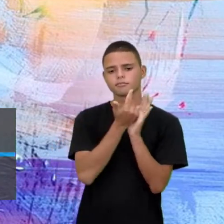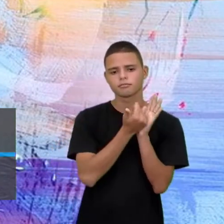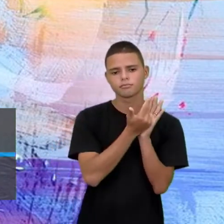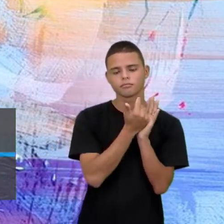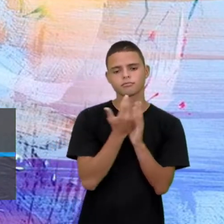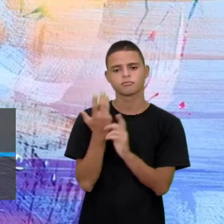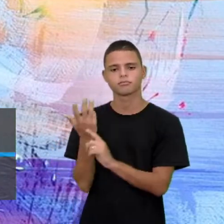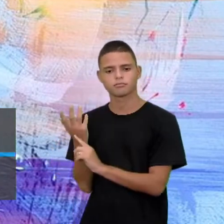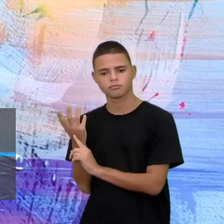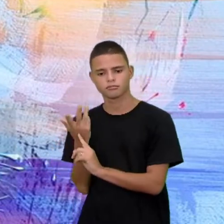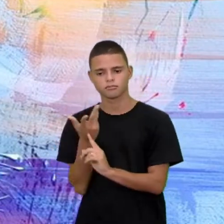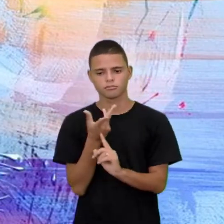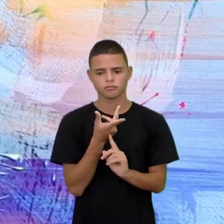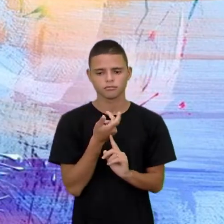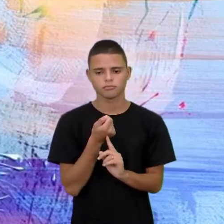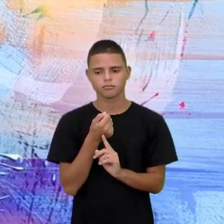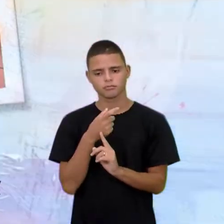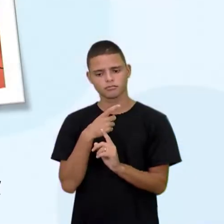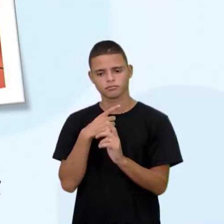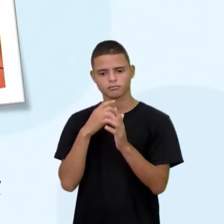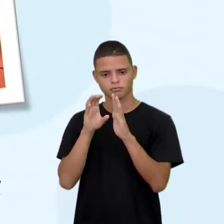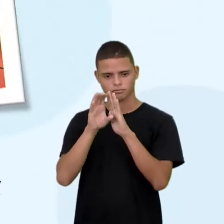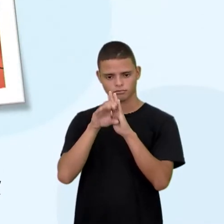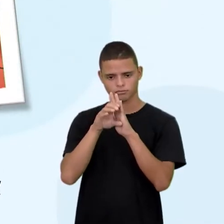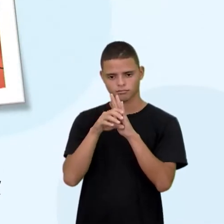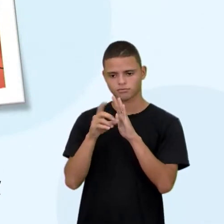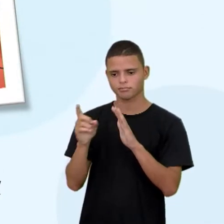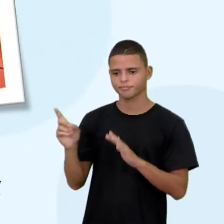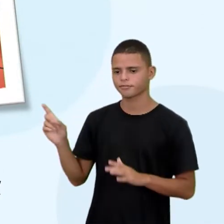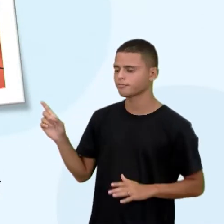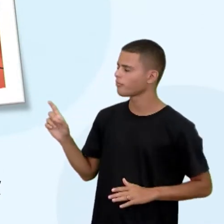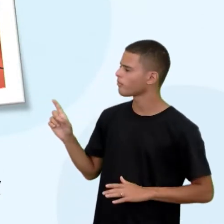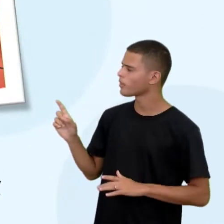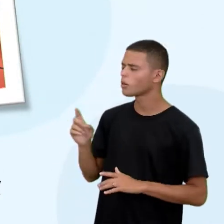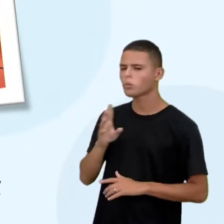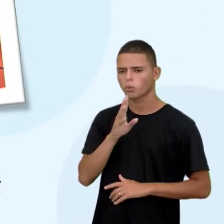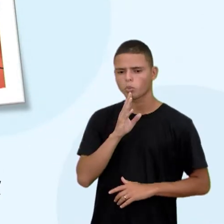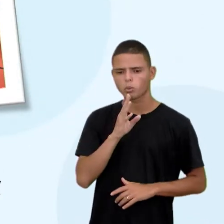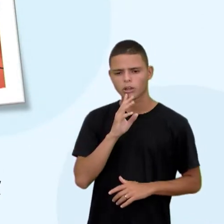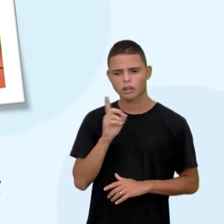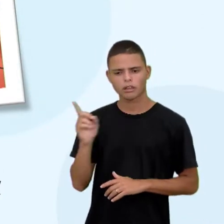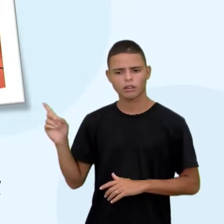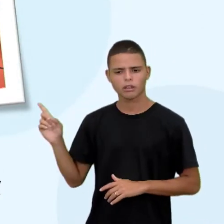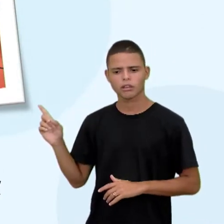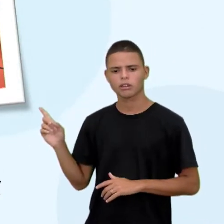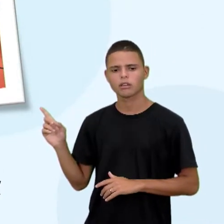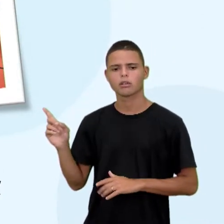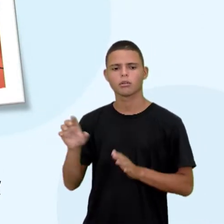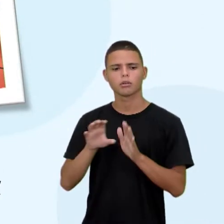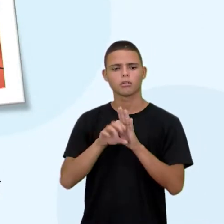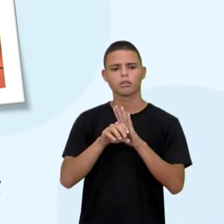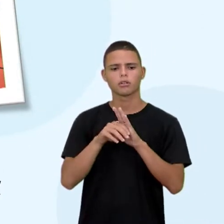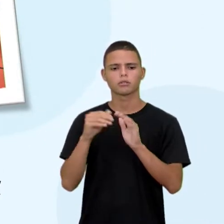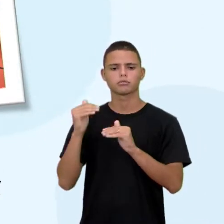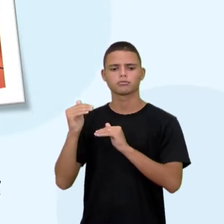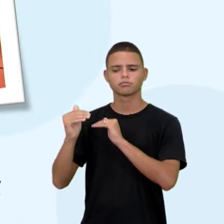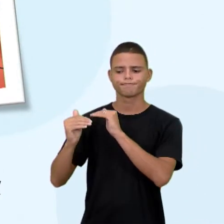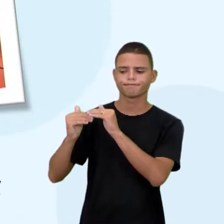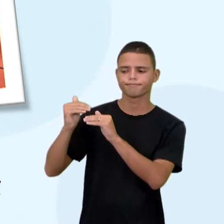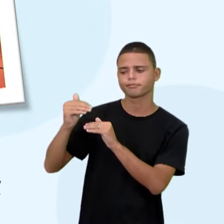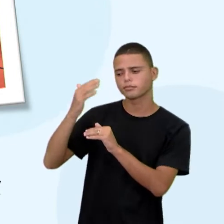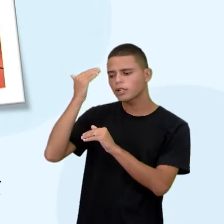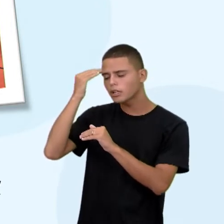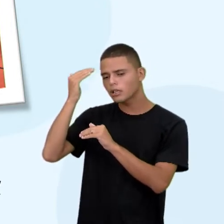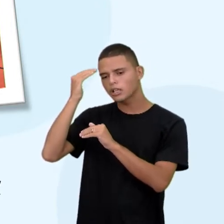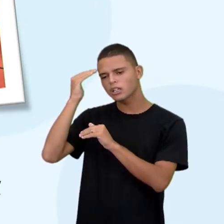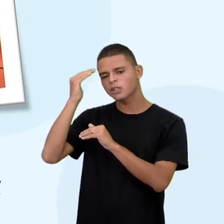e a arte. Olha só, nós temos um pequeno conceito aí para vocês. Você conhece o conceito de design? Design é o processo de pensamento que compreende a criação de